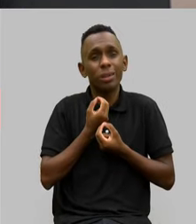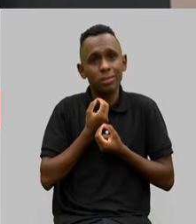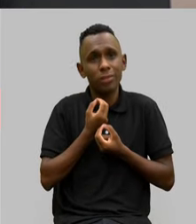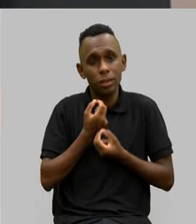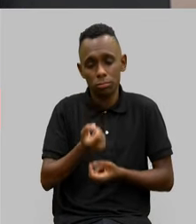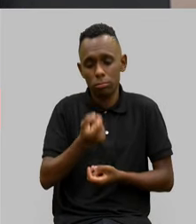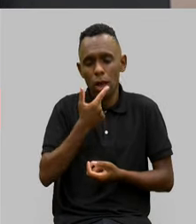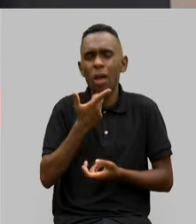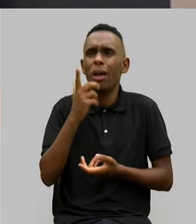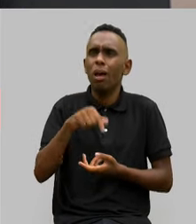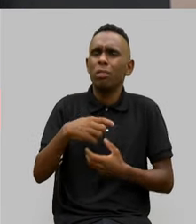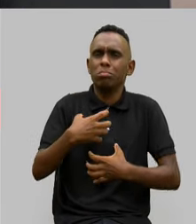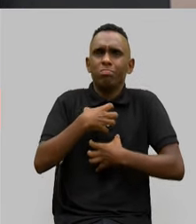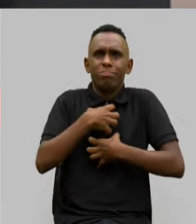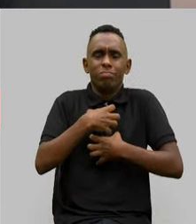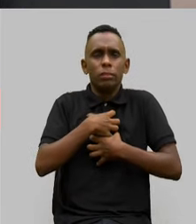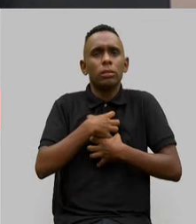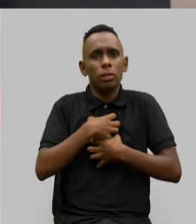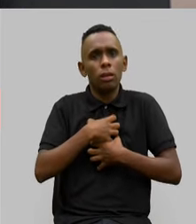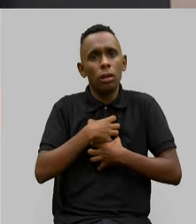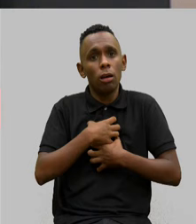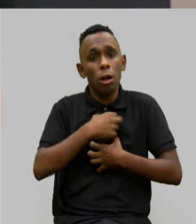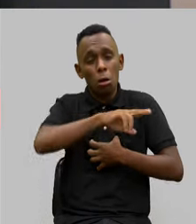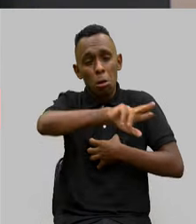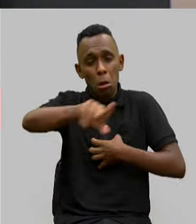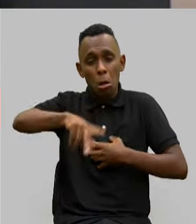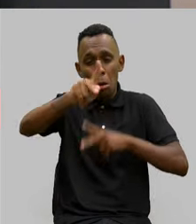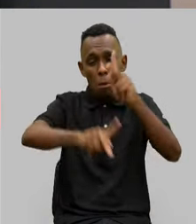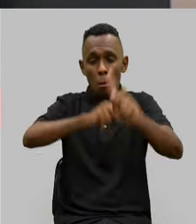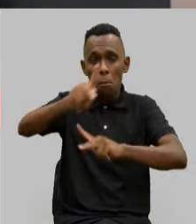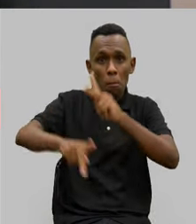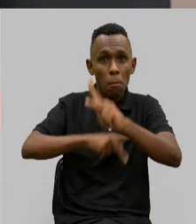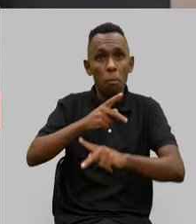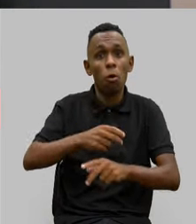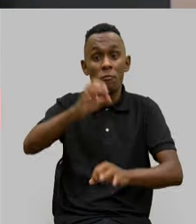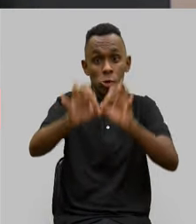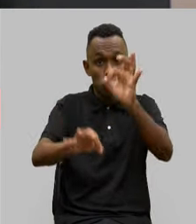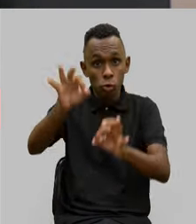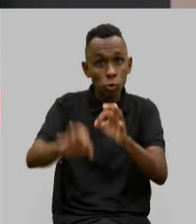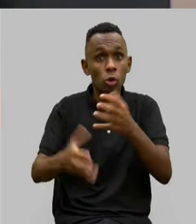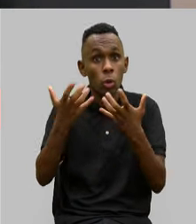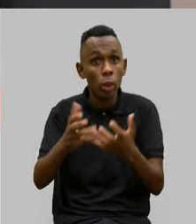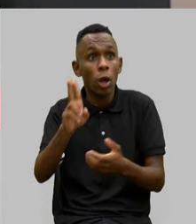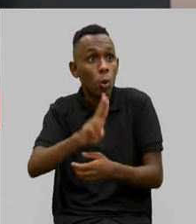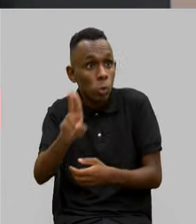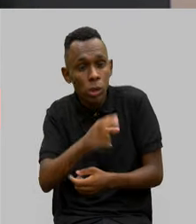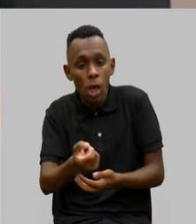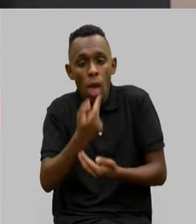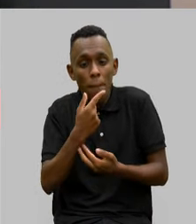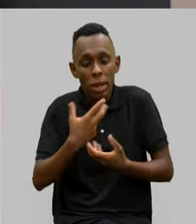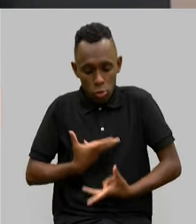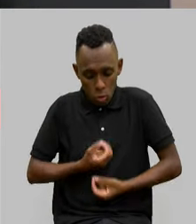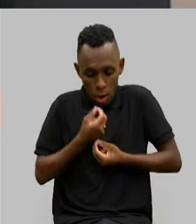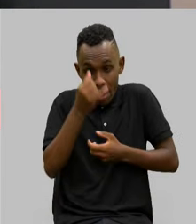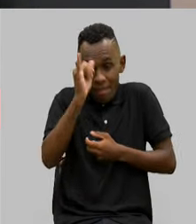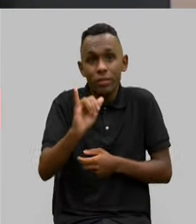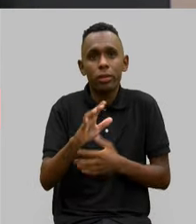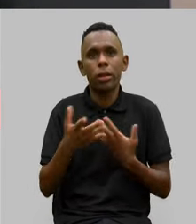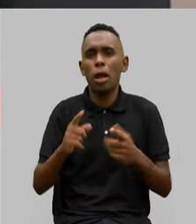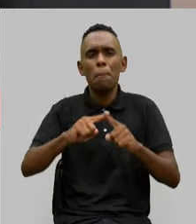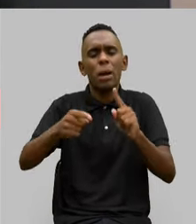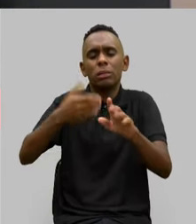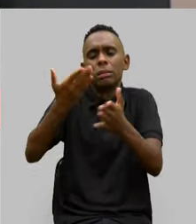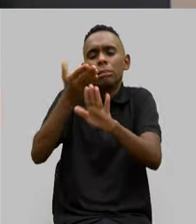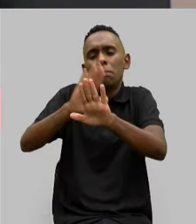causou muita comoção aí na população as pessoas entraram na justiça para usar foss etanolamina só que não havia